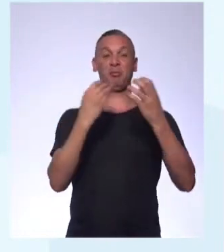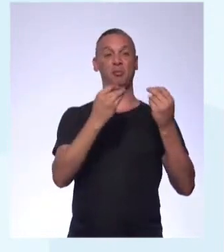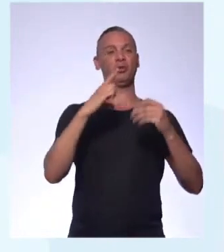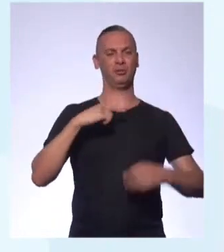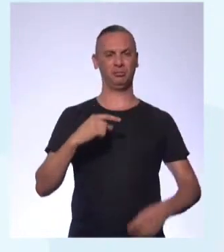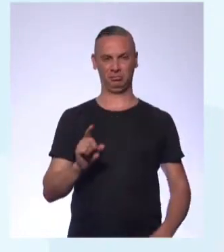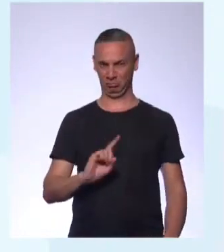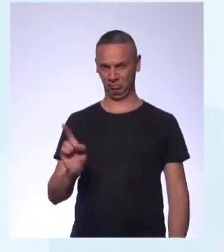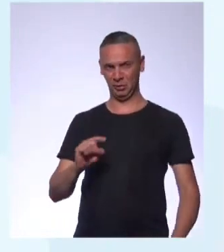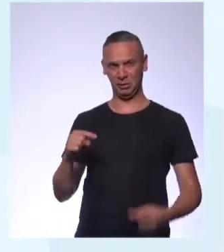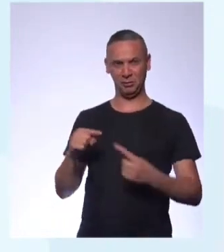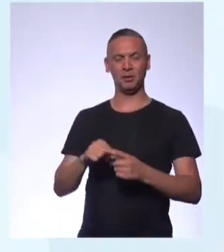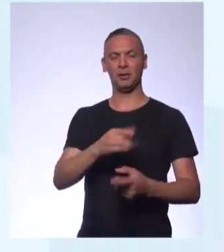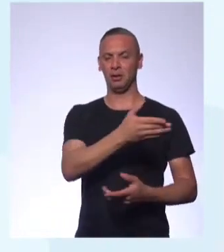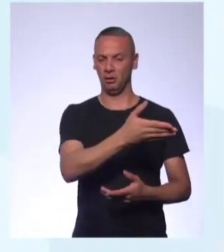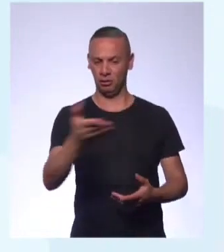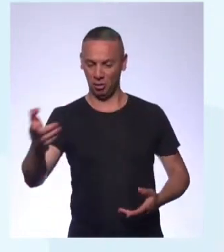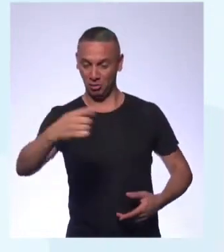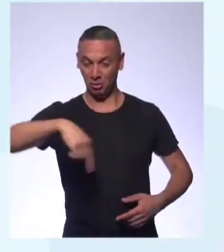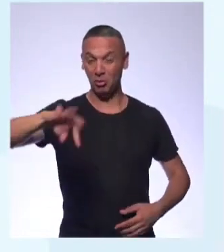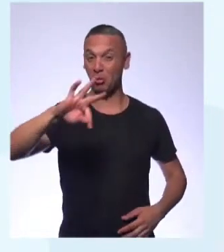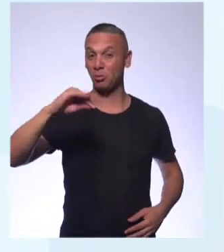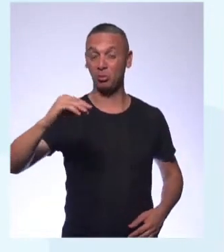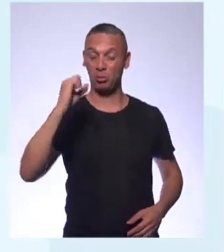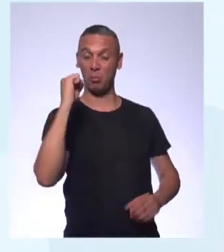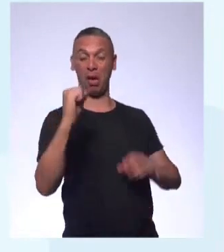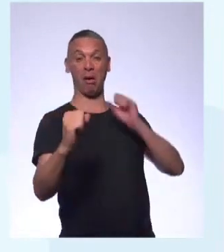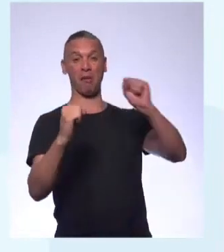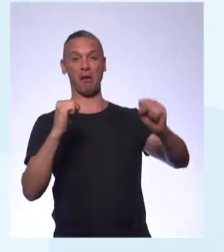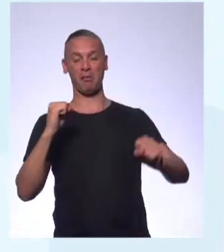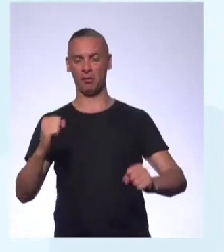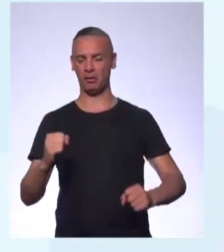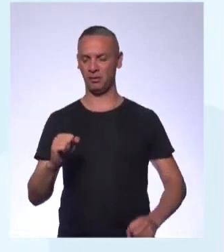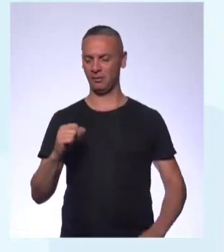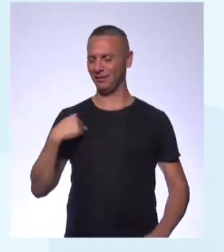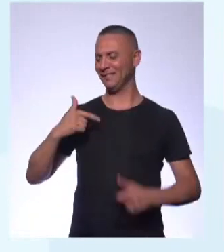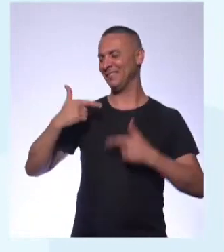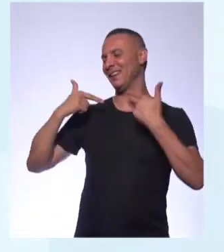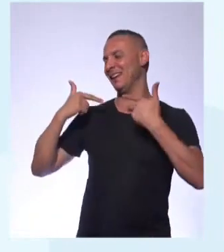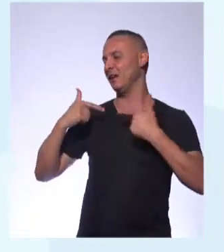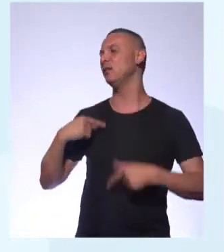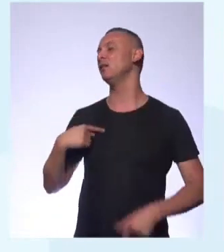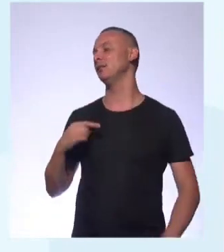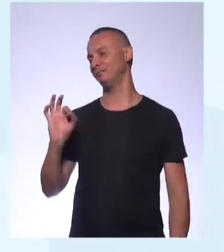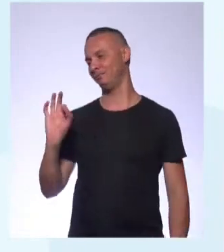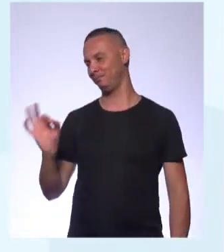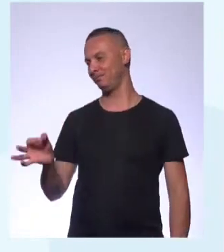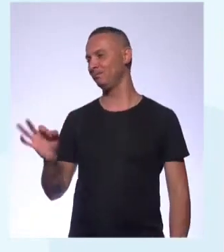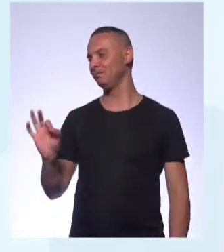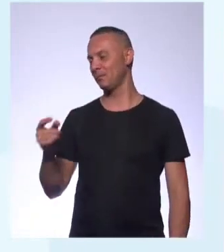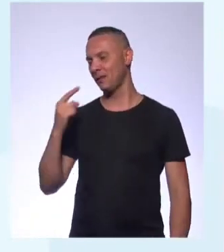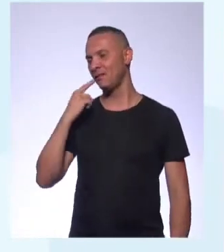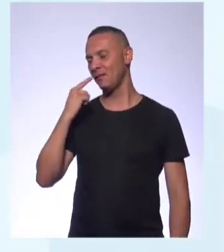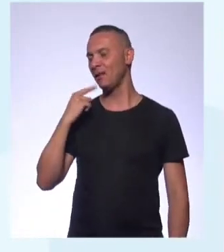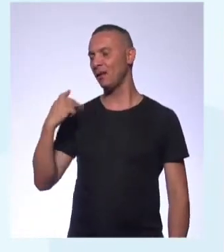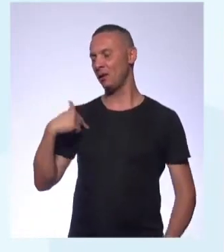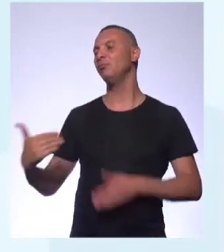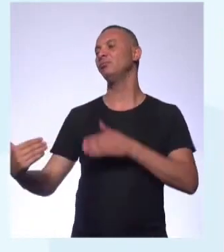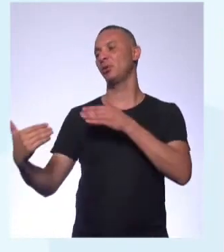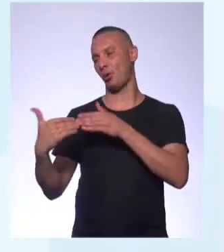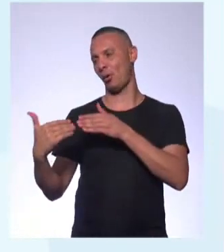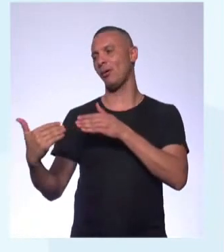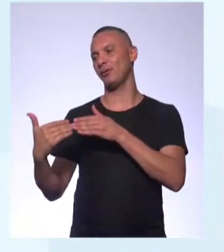Não. Que todos nós matamos. E o Hildegardo sorriu e fez para o amigo com toda a serenidade: estou de